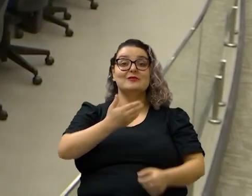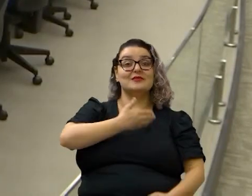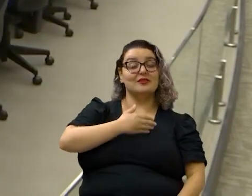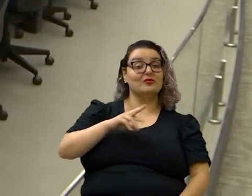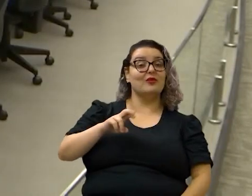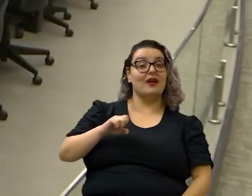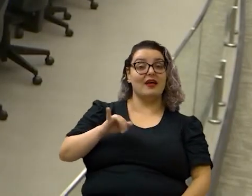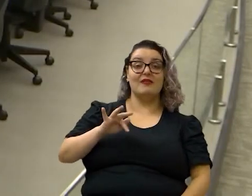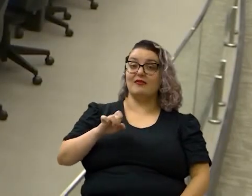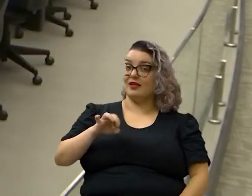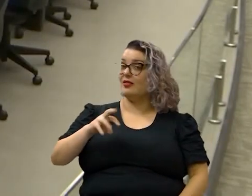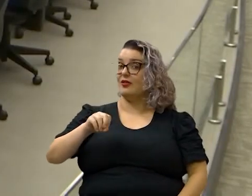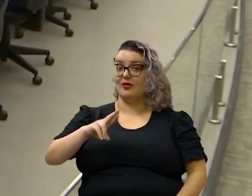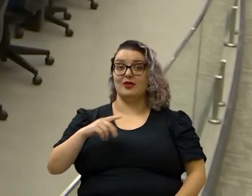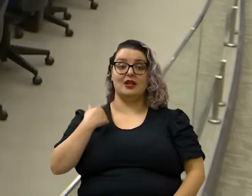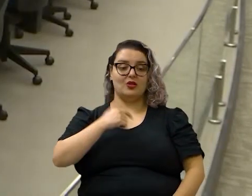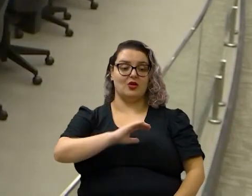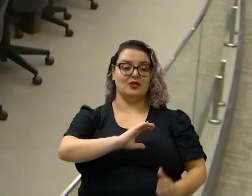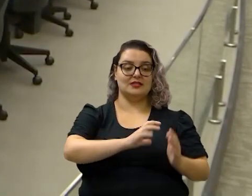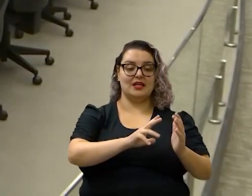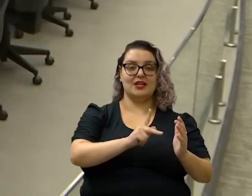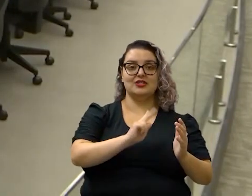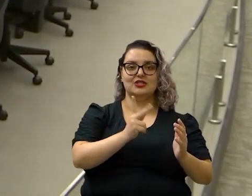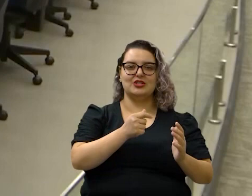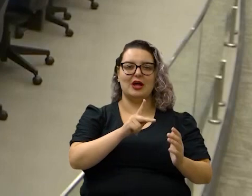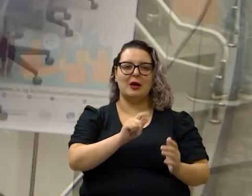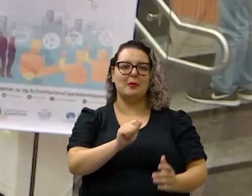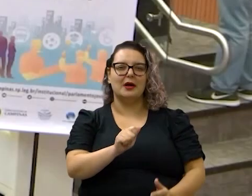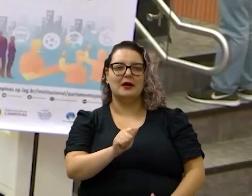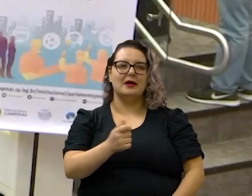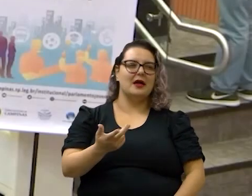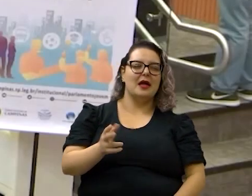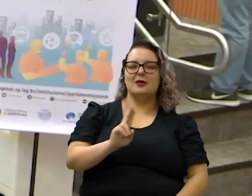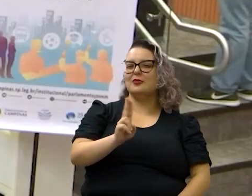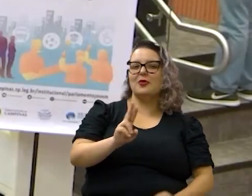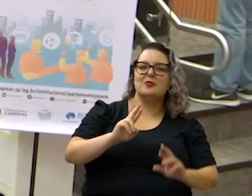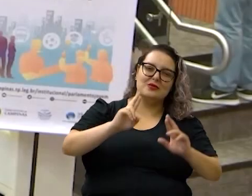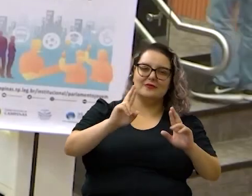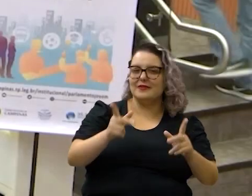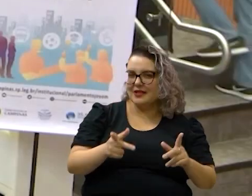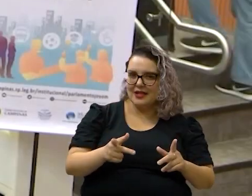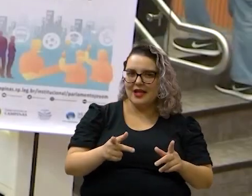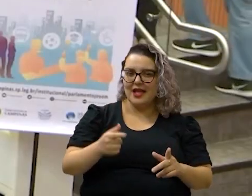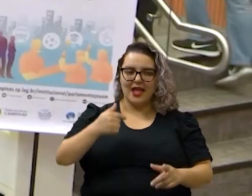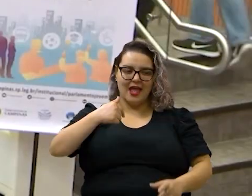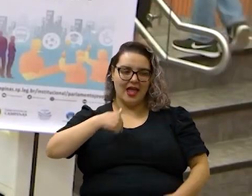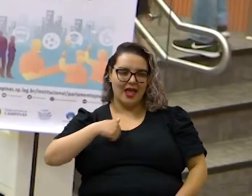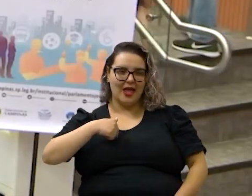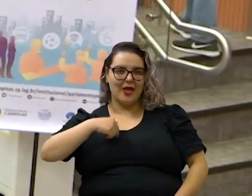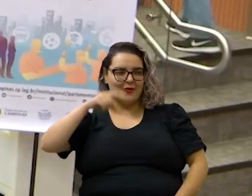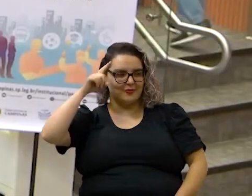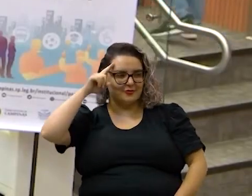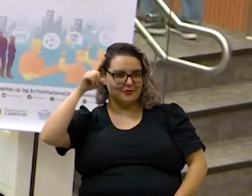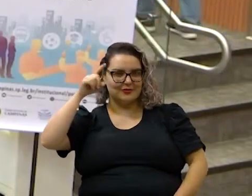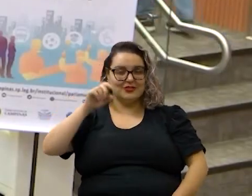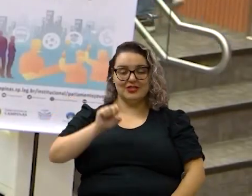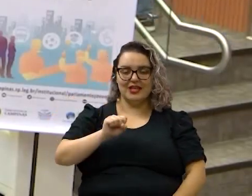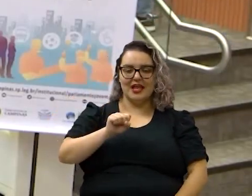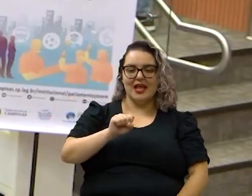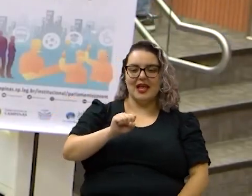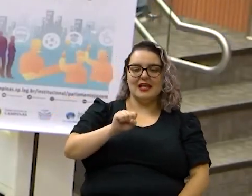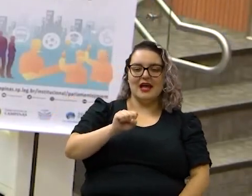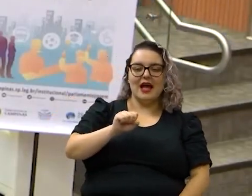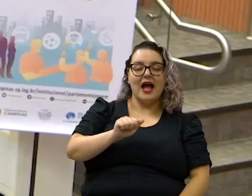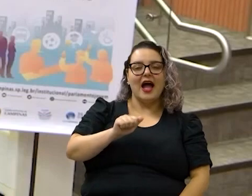refeitório Inclusive a nossa Chapa tinha um nome super engraçado era de All Star no Parlamento Então todo mundo veio